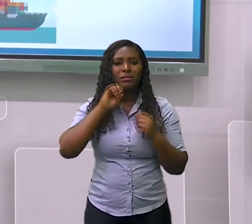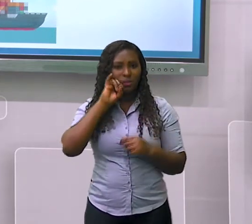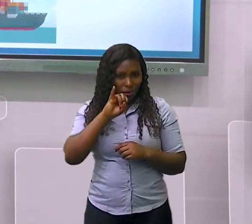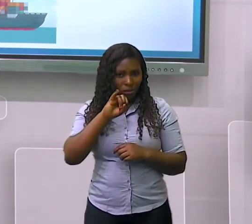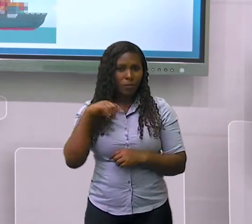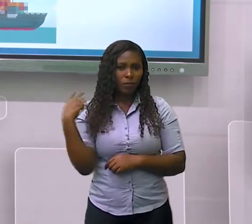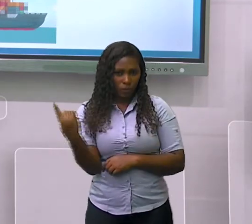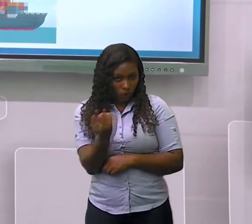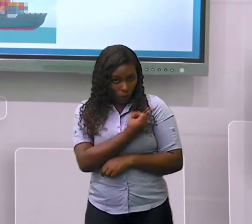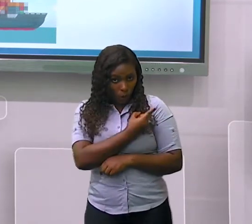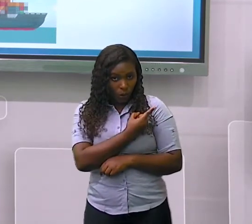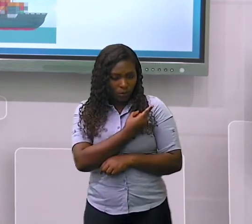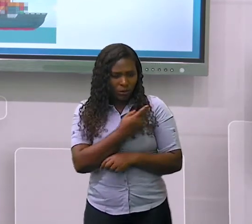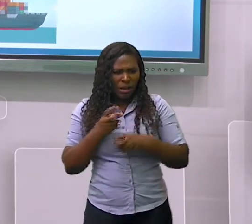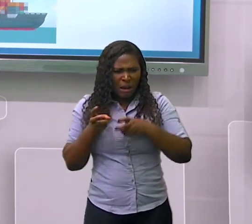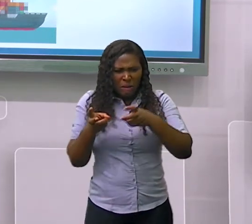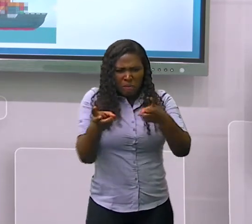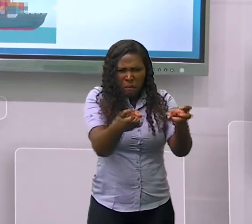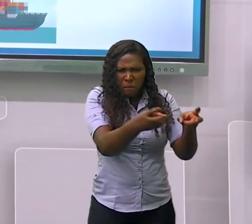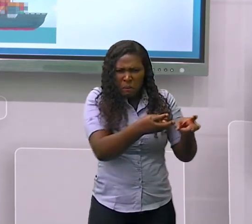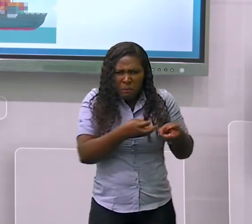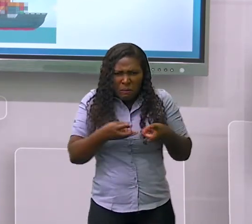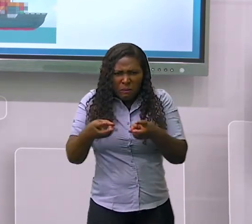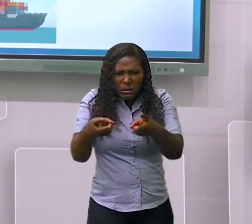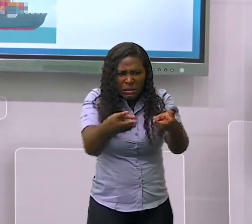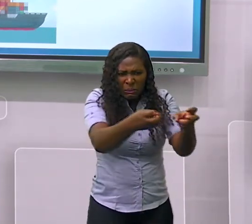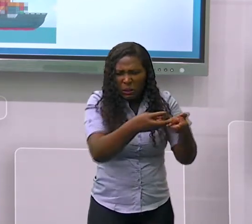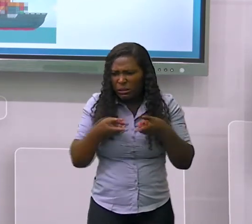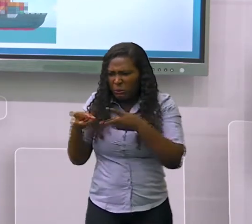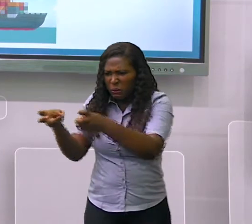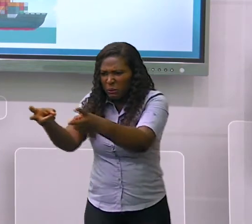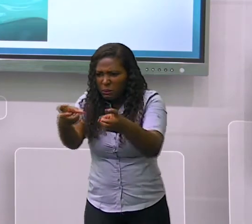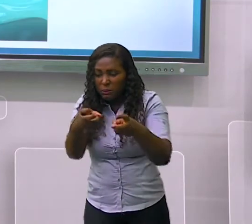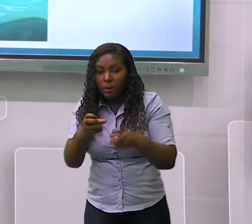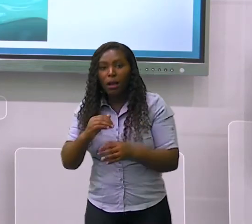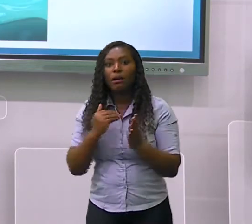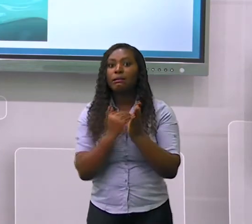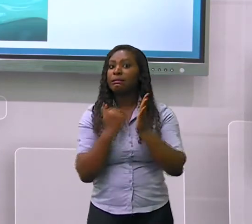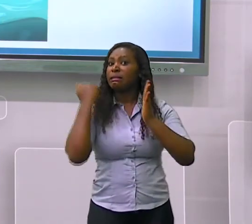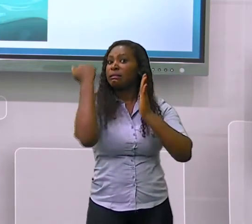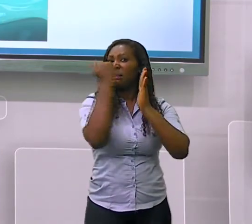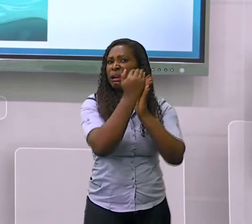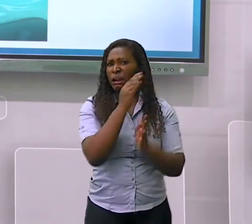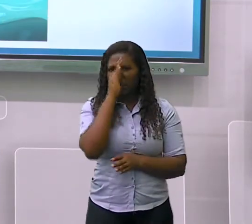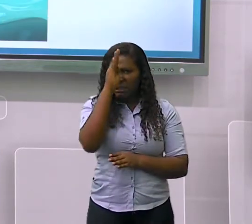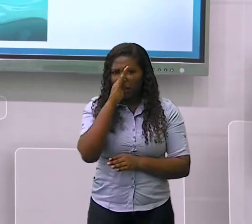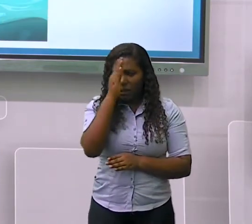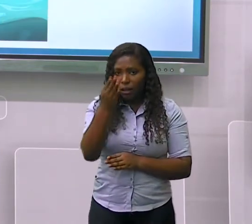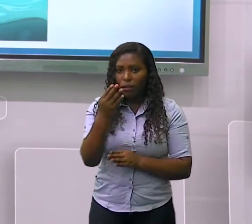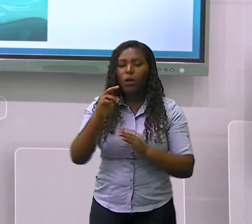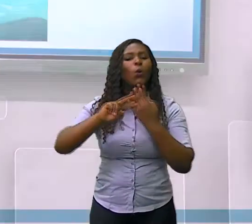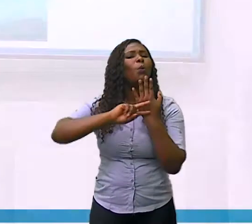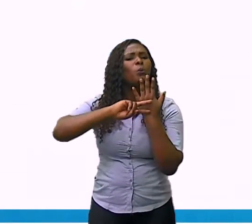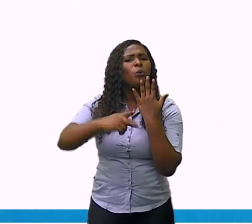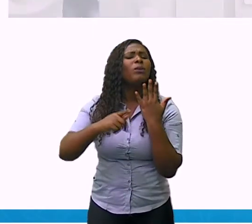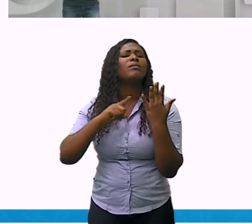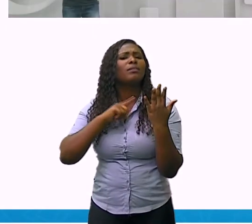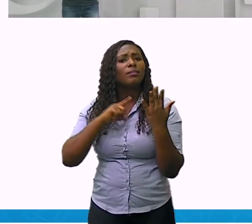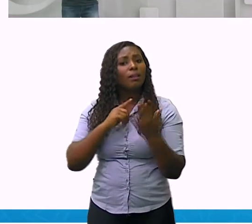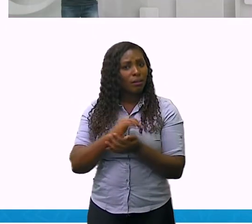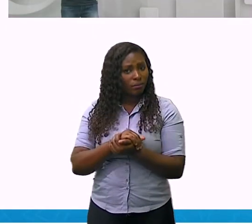compromete os mares e oceanos? Já te adianto que são muitos os